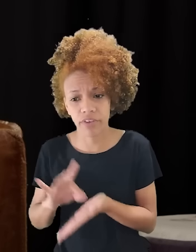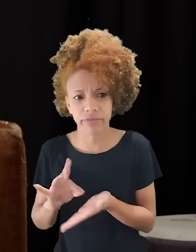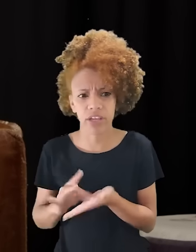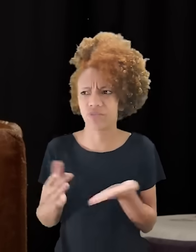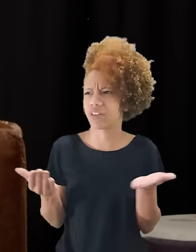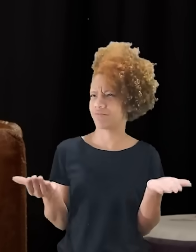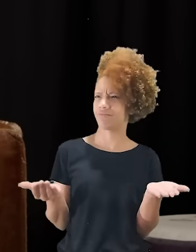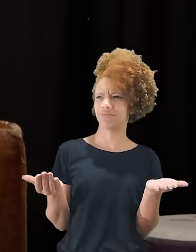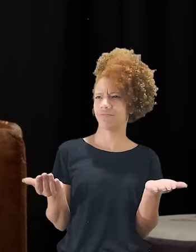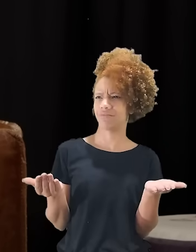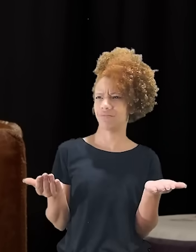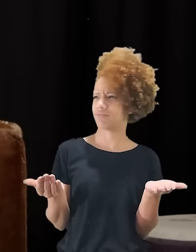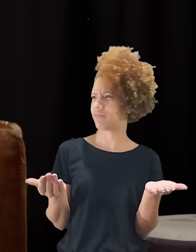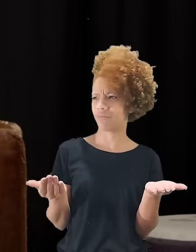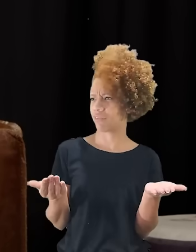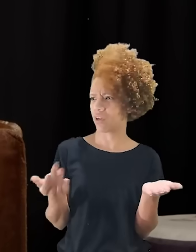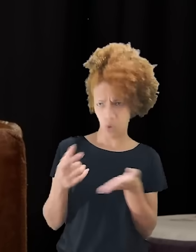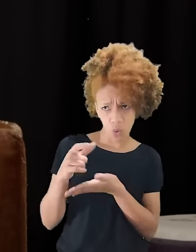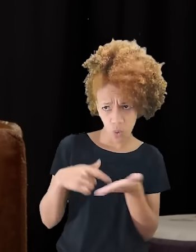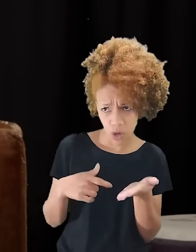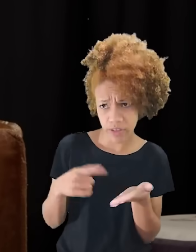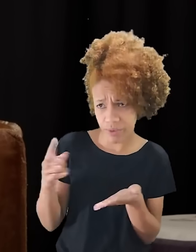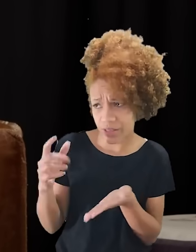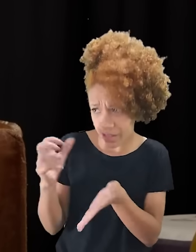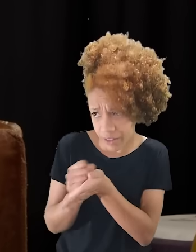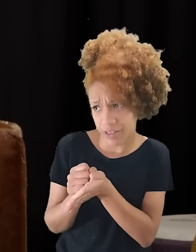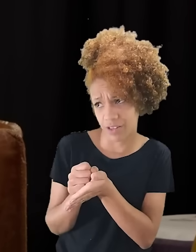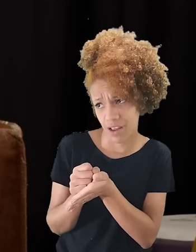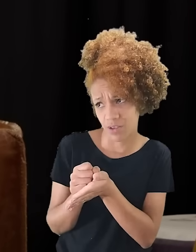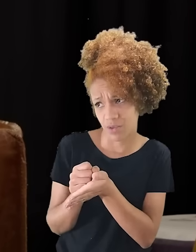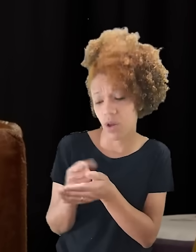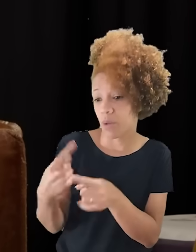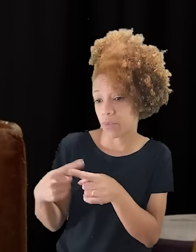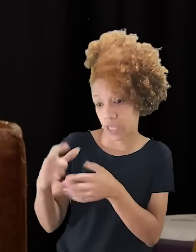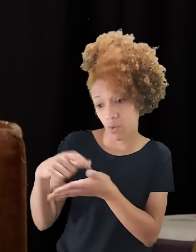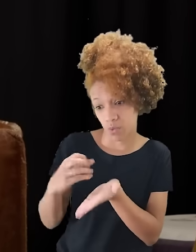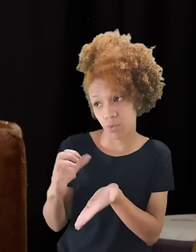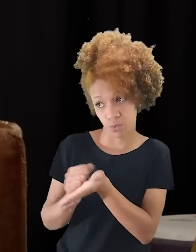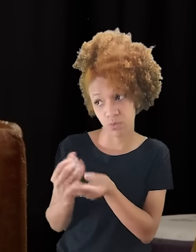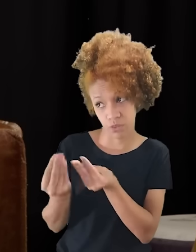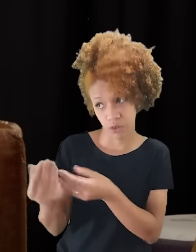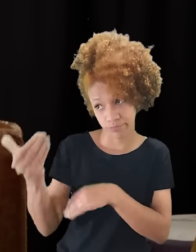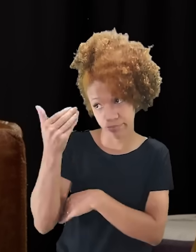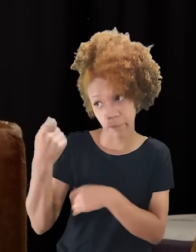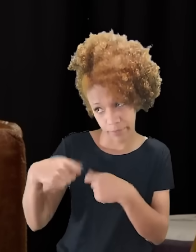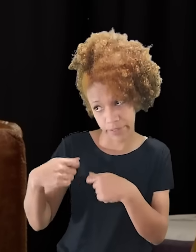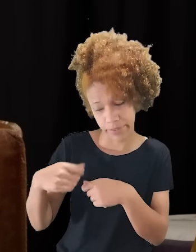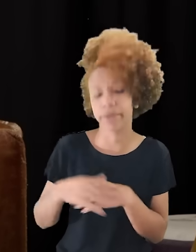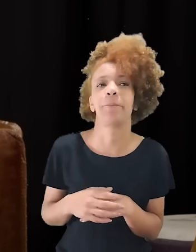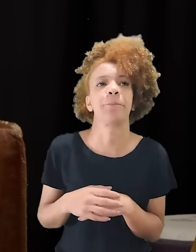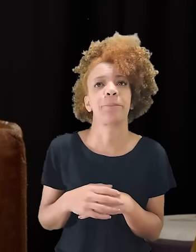doido aí eu falei o o o cartão que tava cadastrado que você deixa um cartão cadastrado no negócio